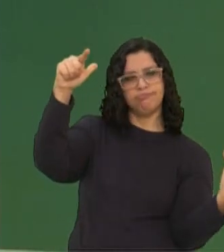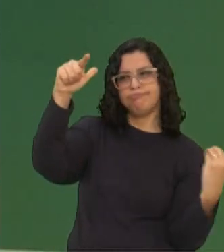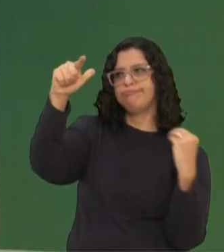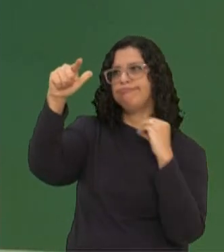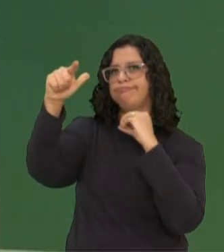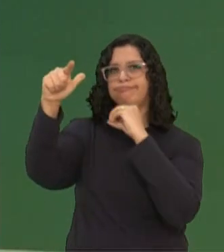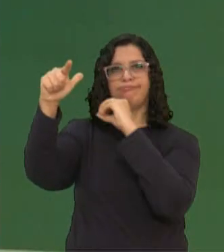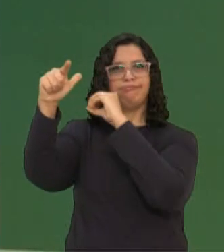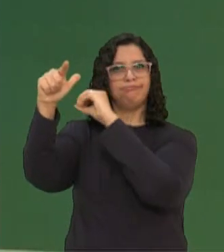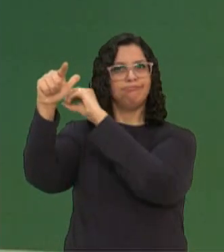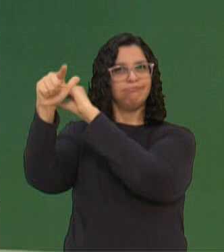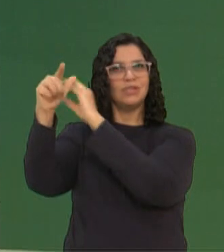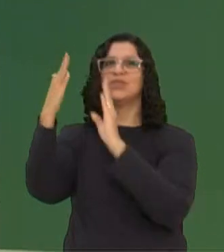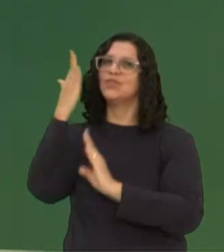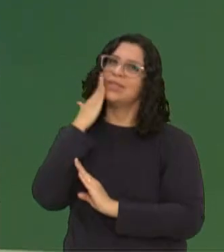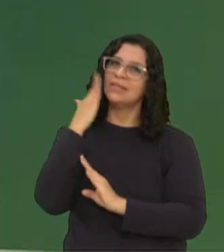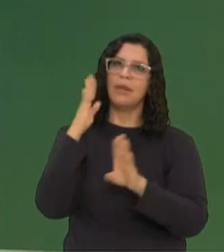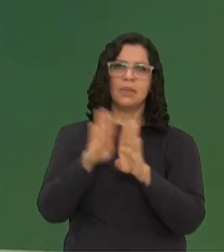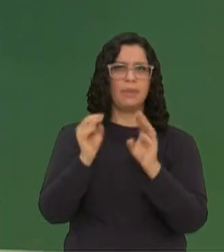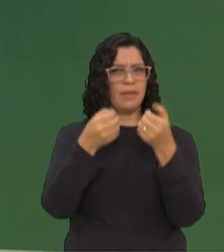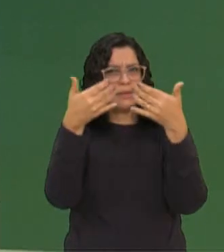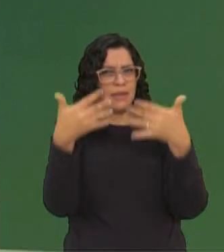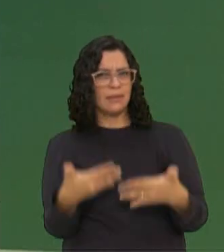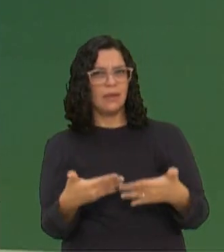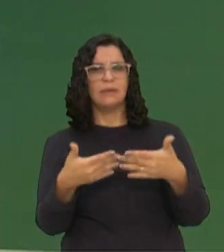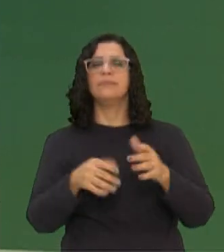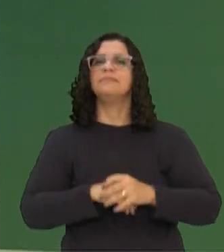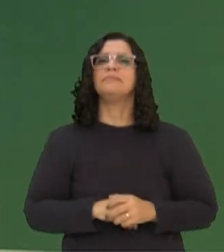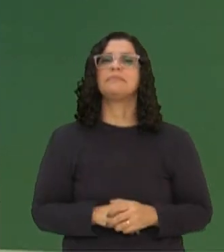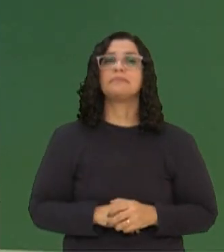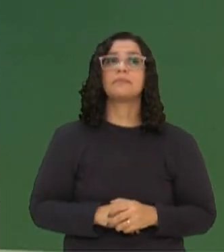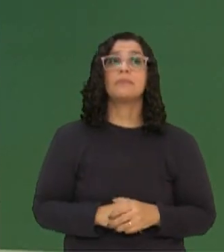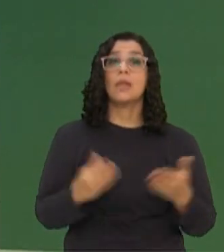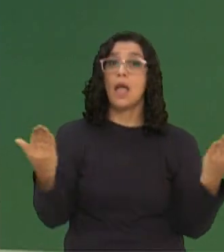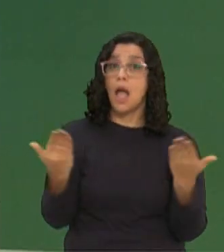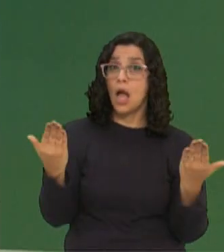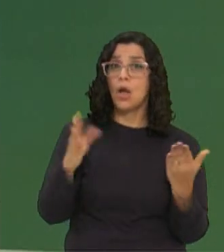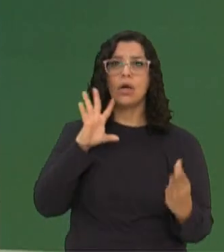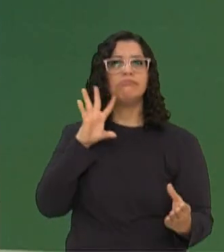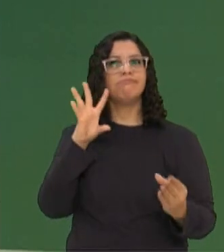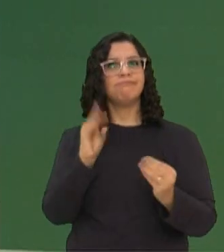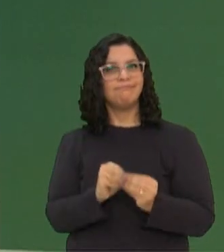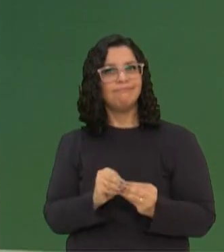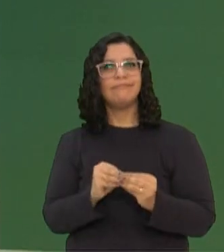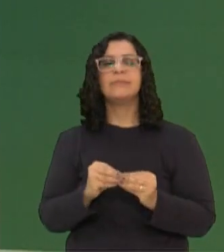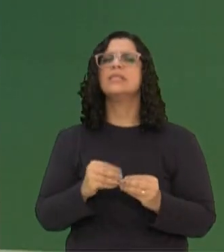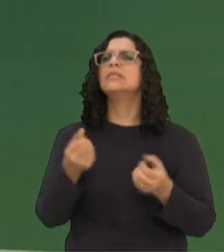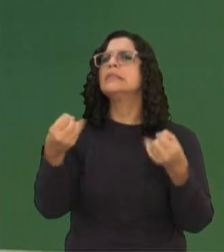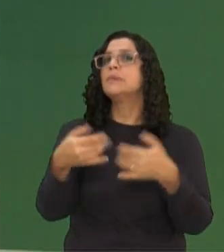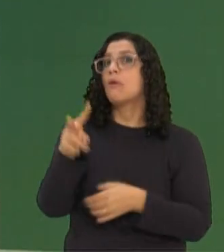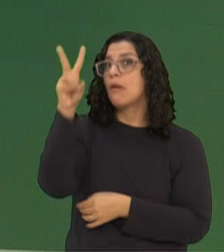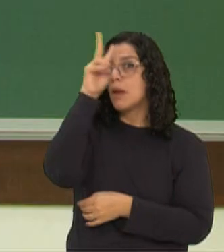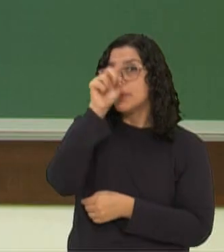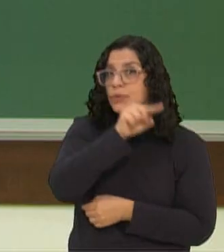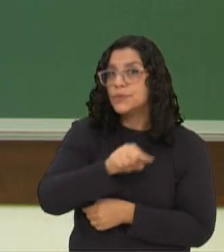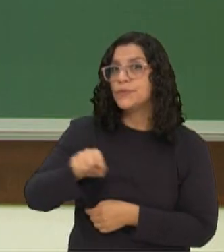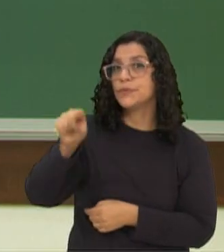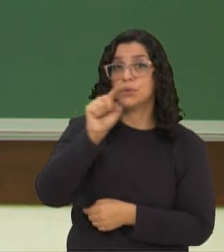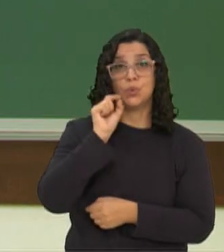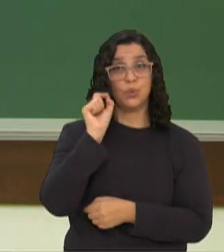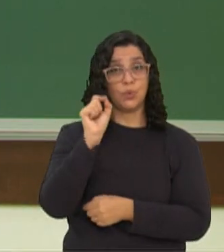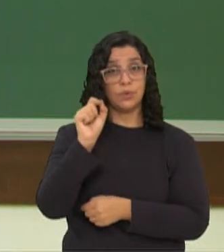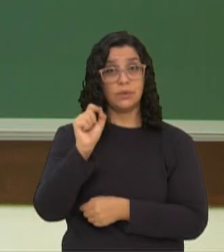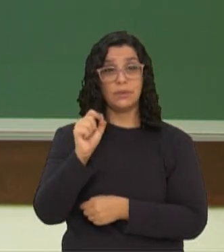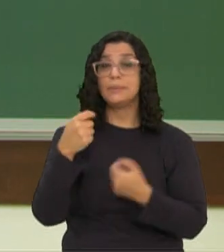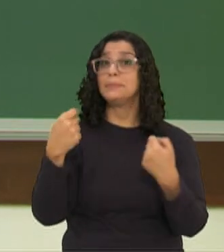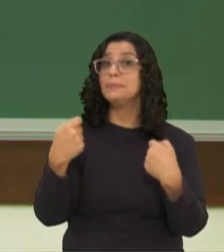Terra. A lei da gravitação universal ela é bem clara quanto a isso. E vamos para nossas considerações finais, lembrando a todos vocês